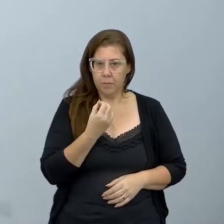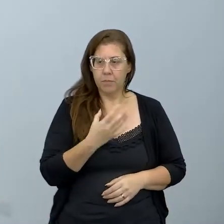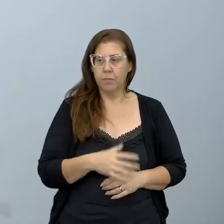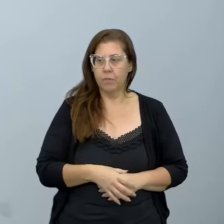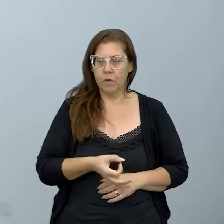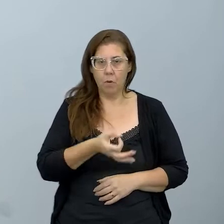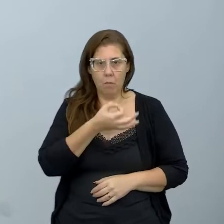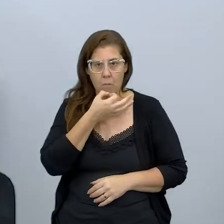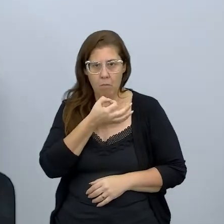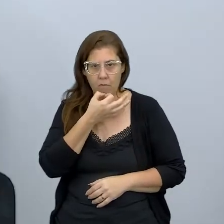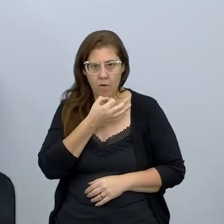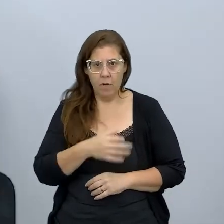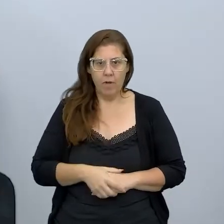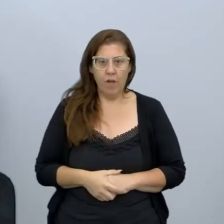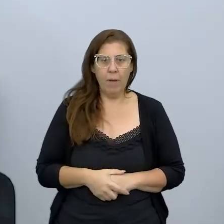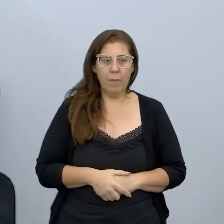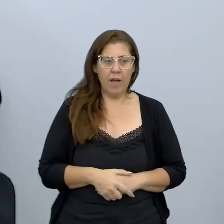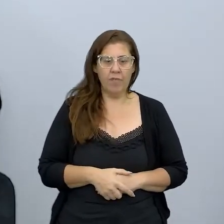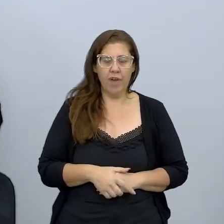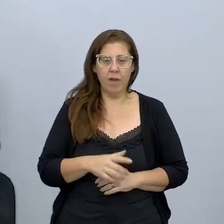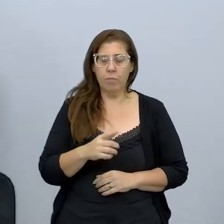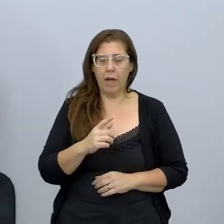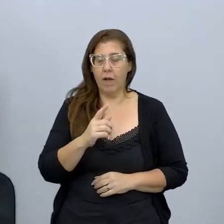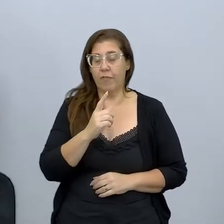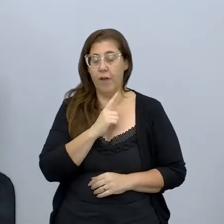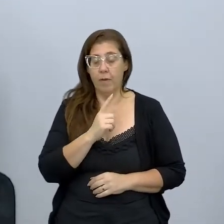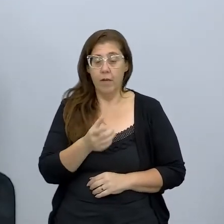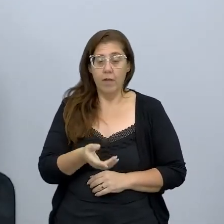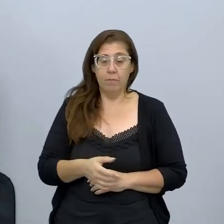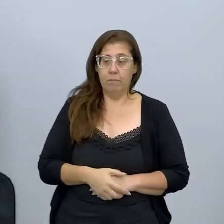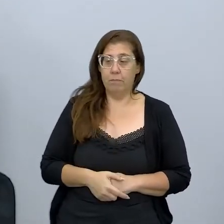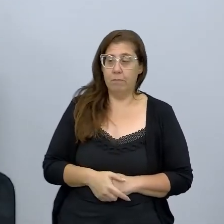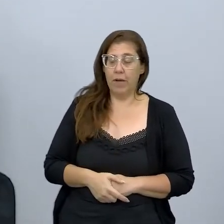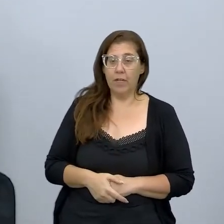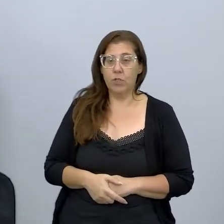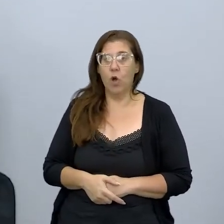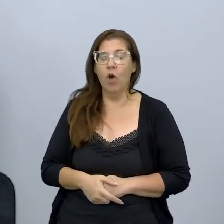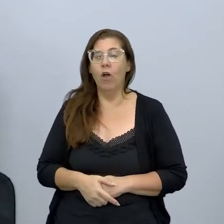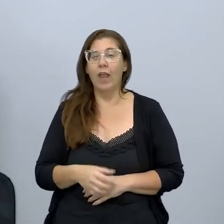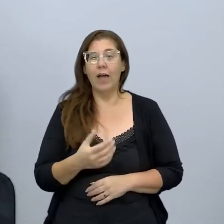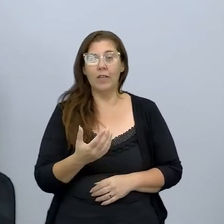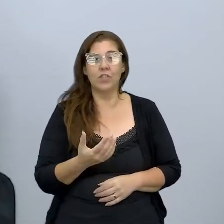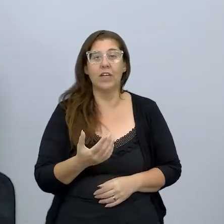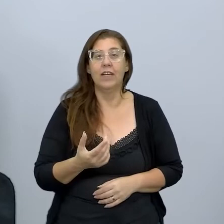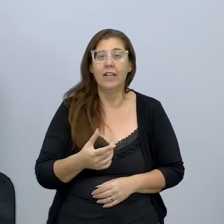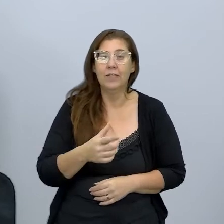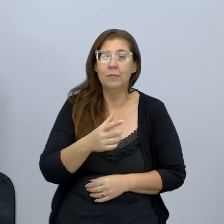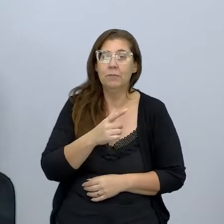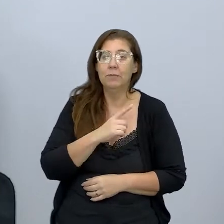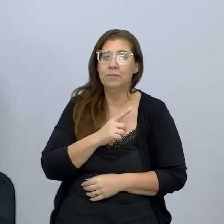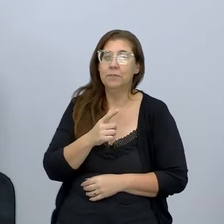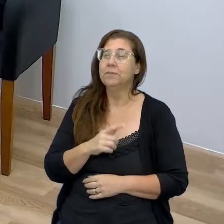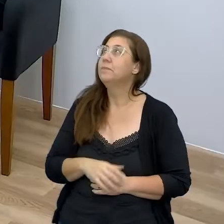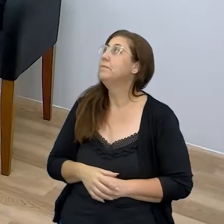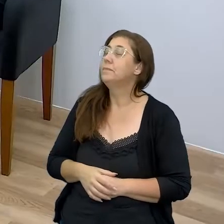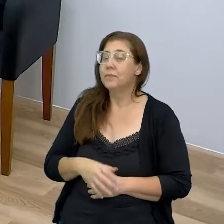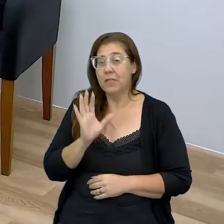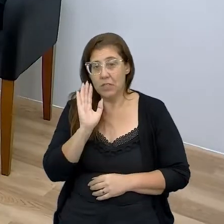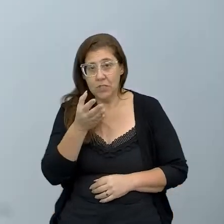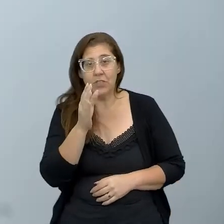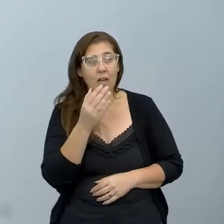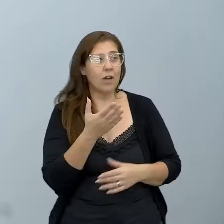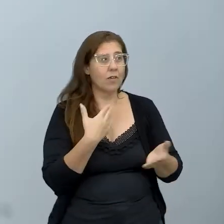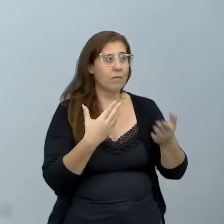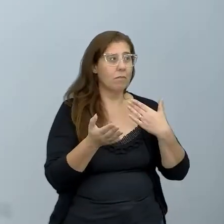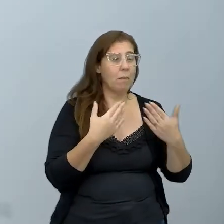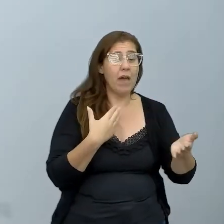bolachinha. Então a ideia é que seja descontraída a si mesmo, tá? O Mauro falou aqui sobre eficiência. Você sabe o que é isso, Mauro? Eficiência? Então, a gente já conversou bastante